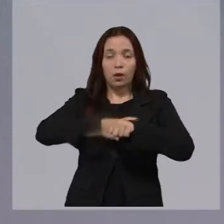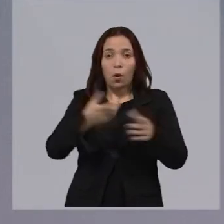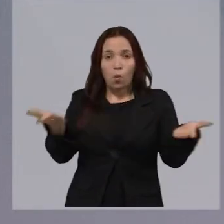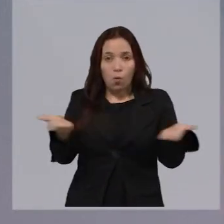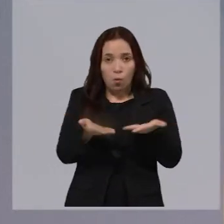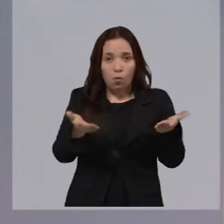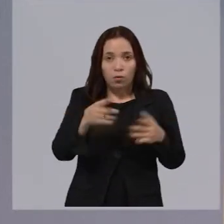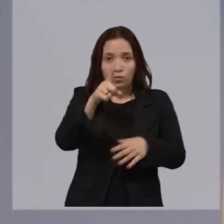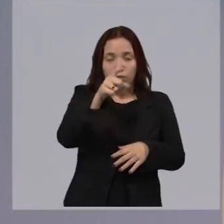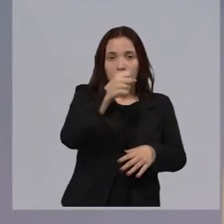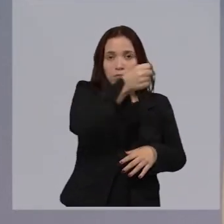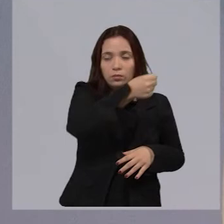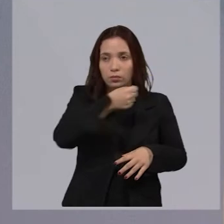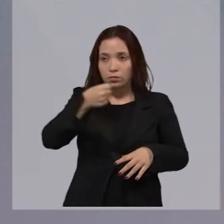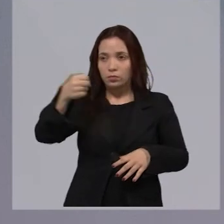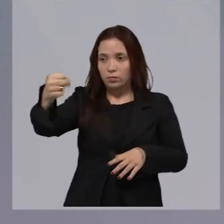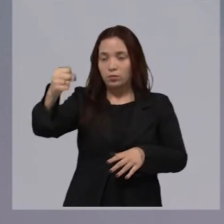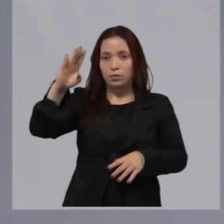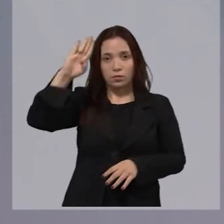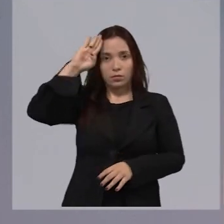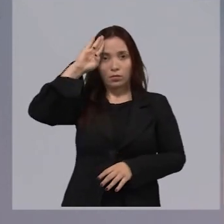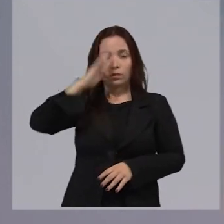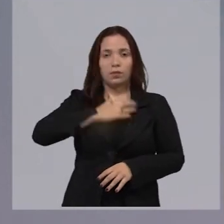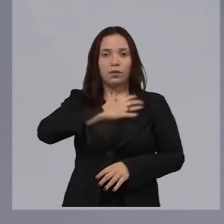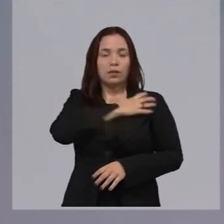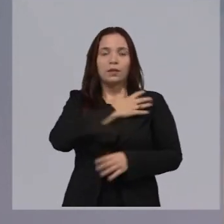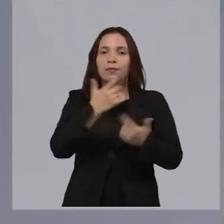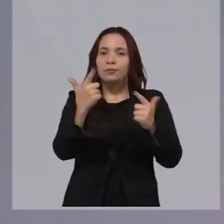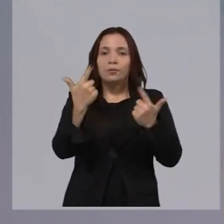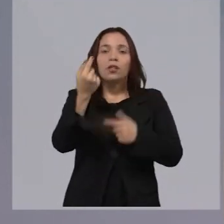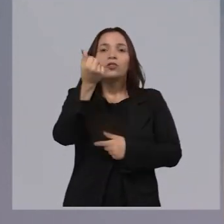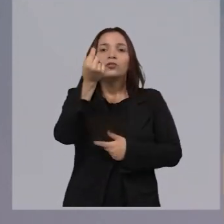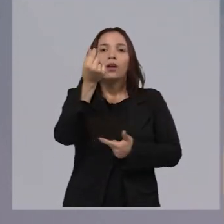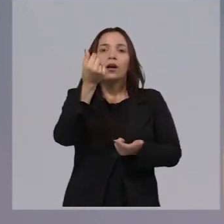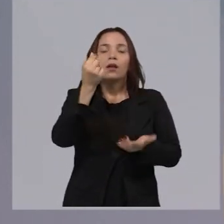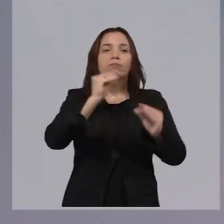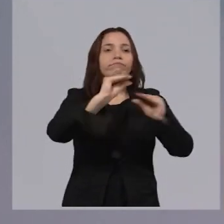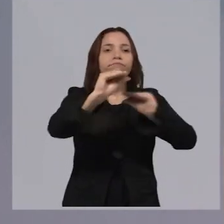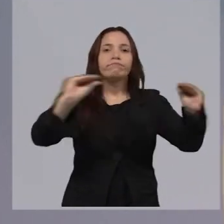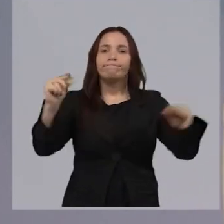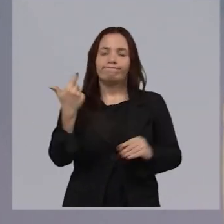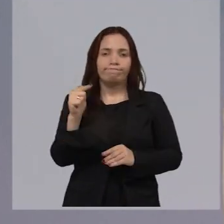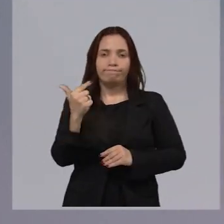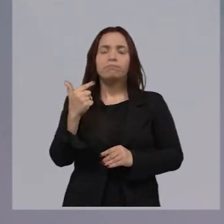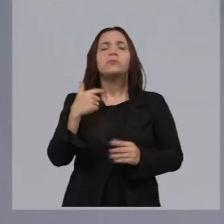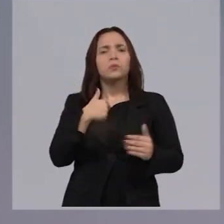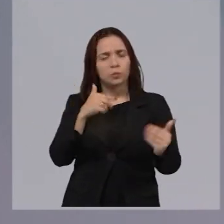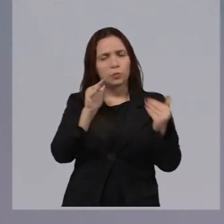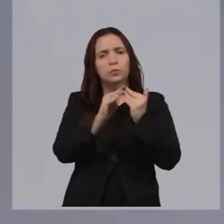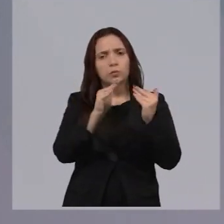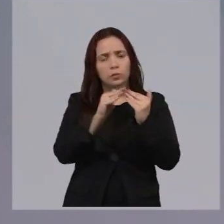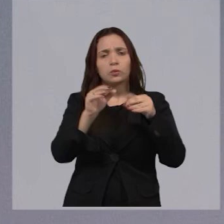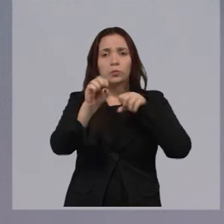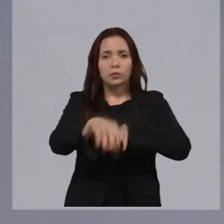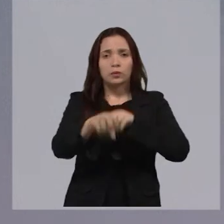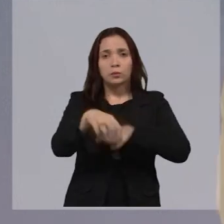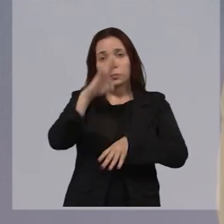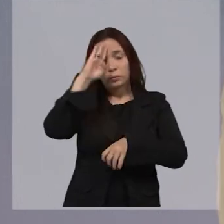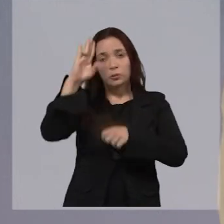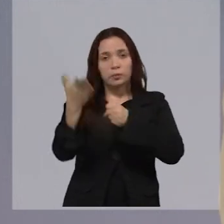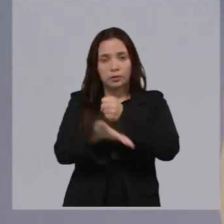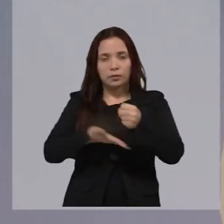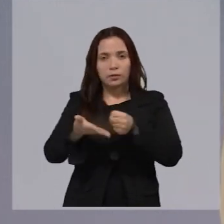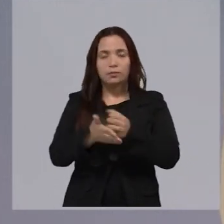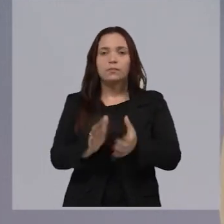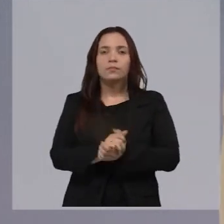para colocar um rapaz para servir, porque as verbas são muito poucas, muito baixas. São todos esses fatores. Eu concordo contigo. A educação está na